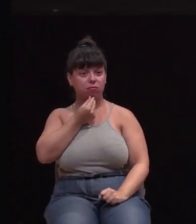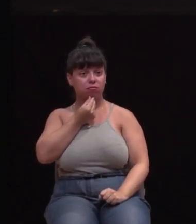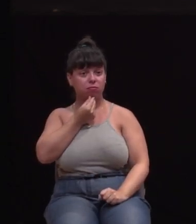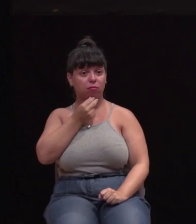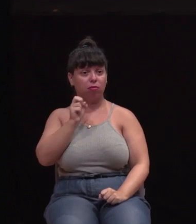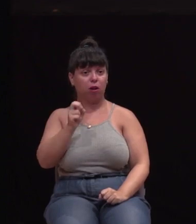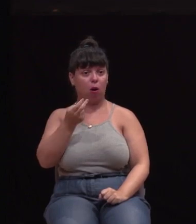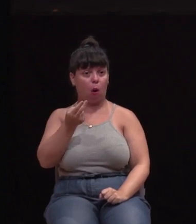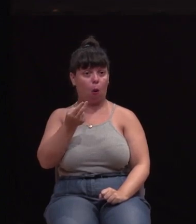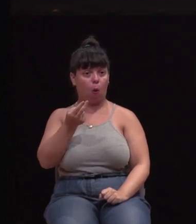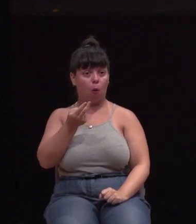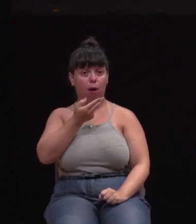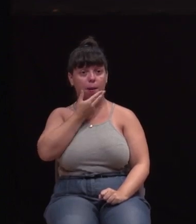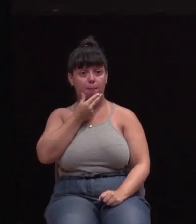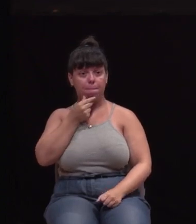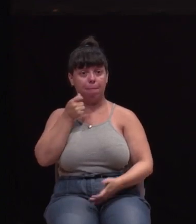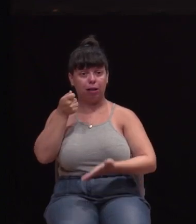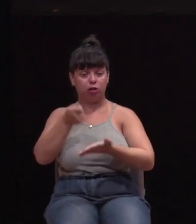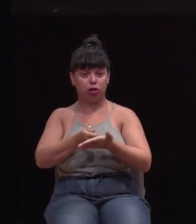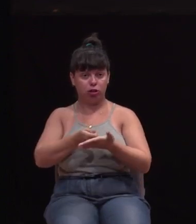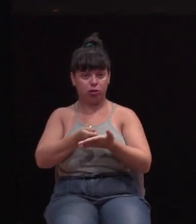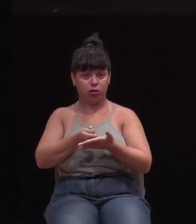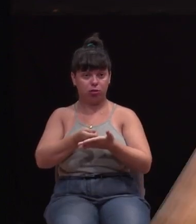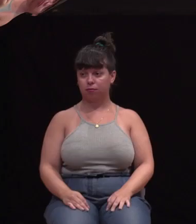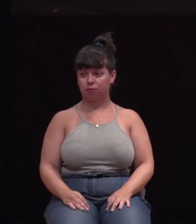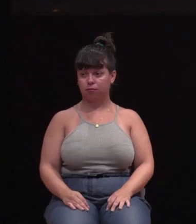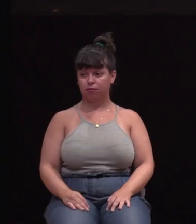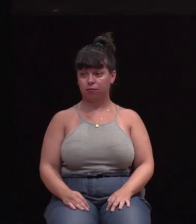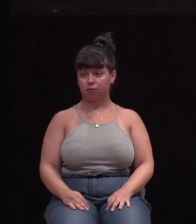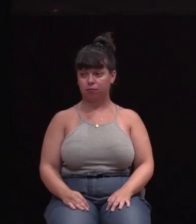existe machismo até dentro dos espaços dessa luta?